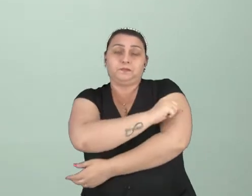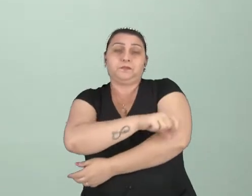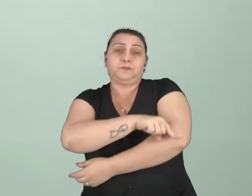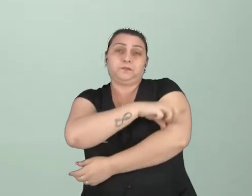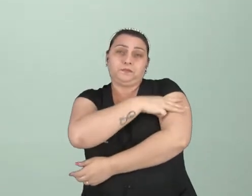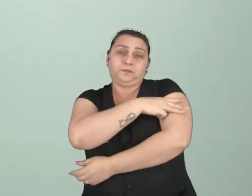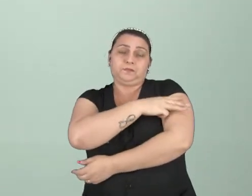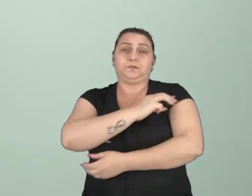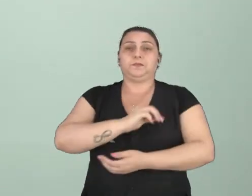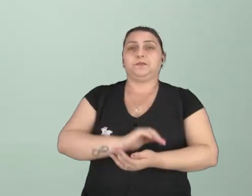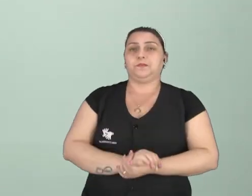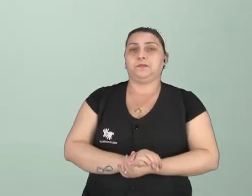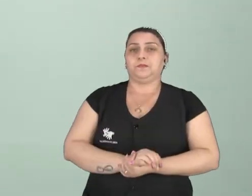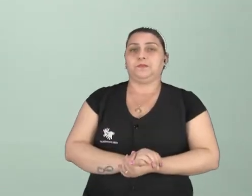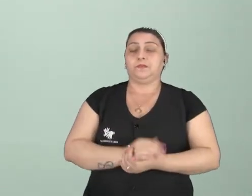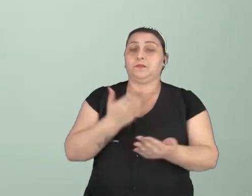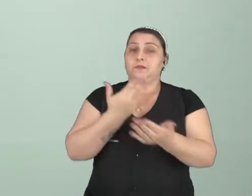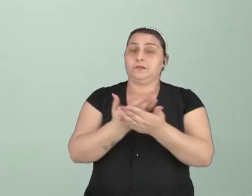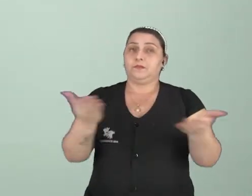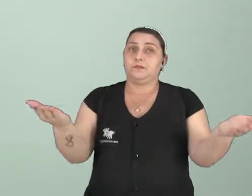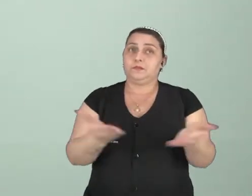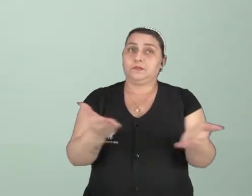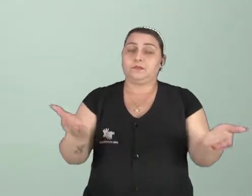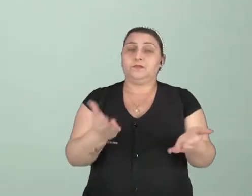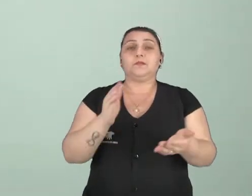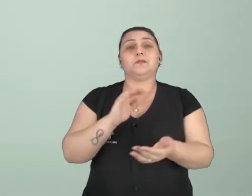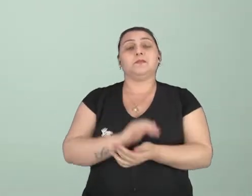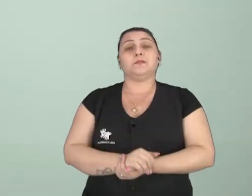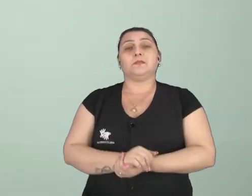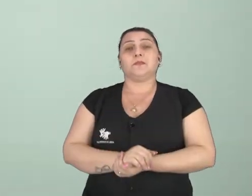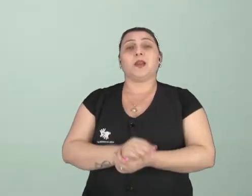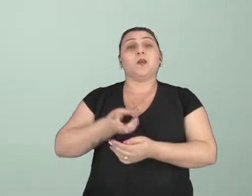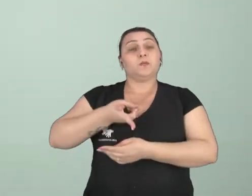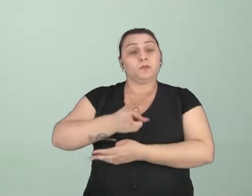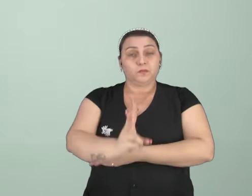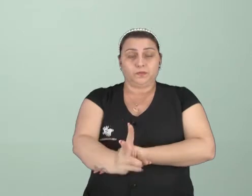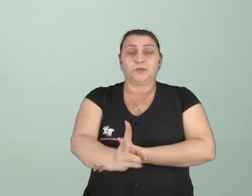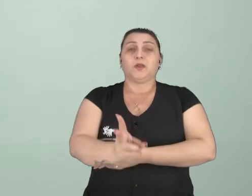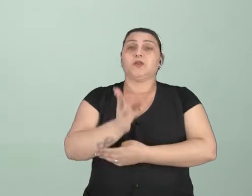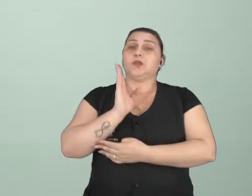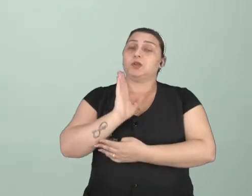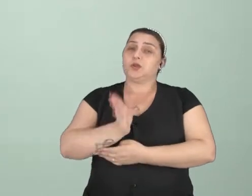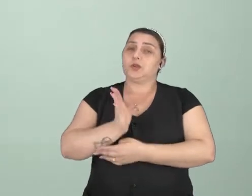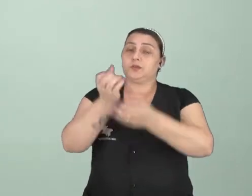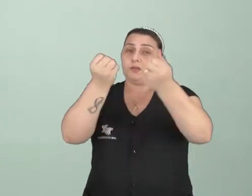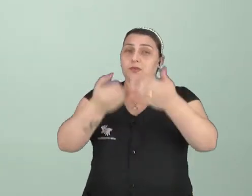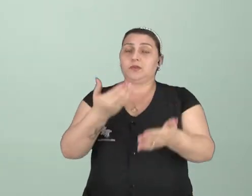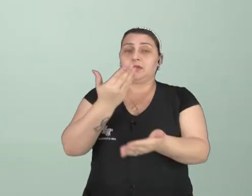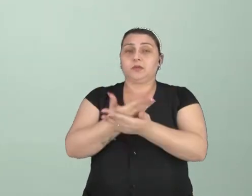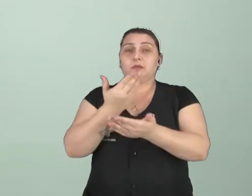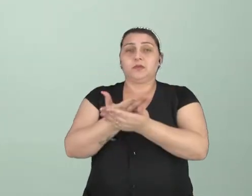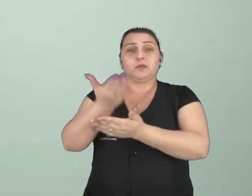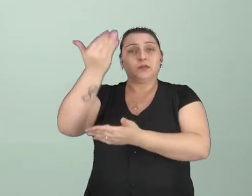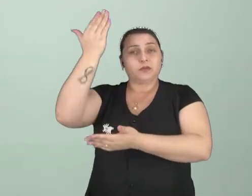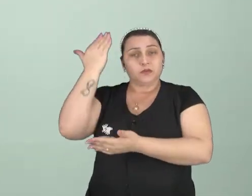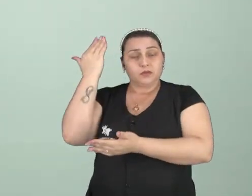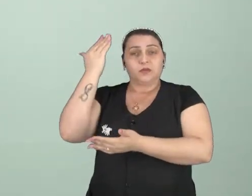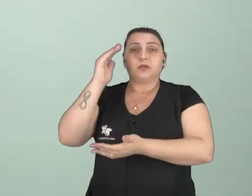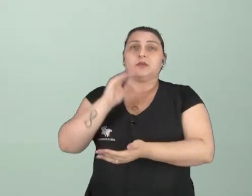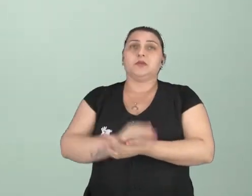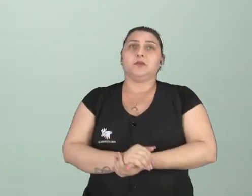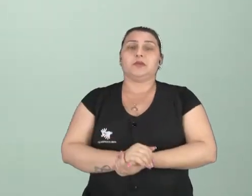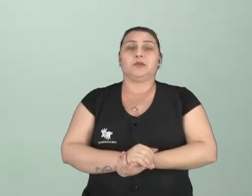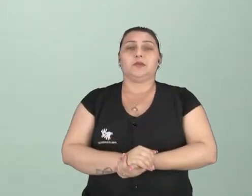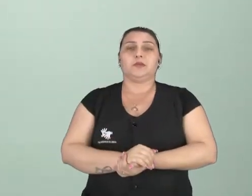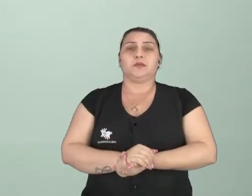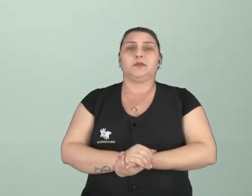ano do ensino fundamental. Na aula de hoje a gente vai dar continuidade ao que a gente falou nas duas aulas anteriores sobre